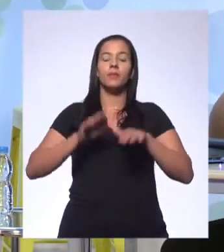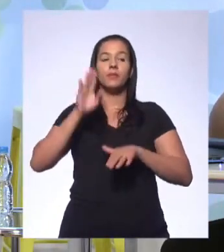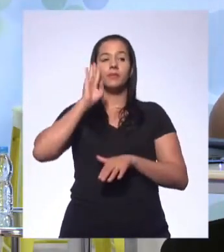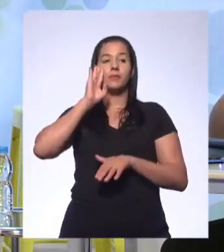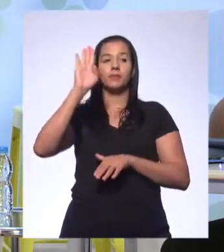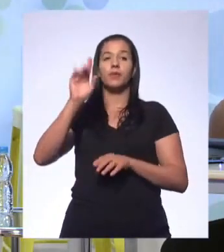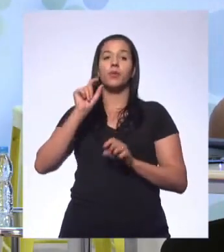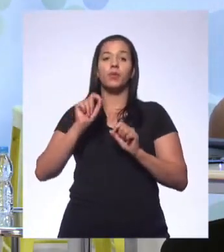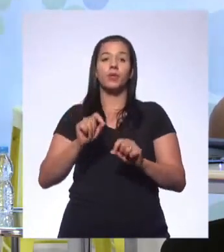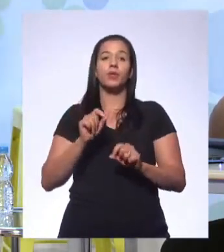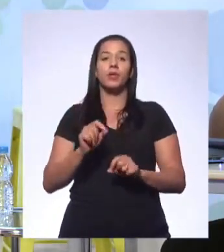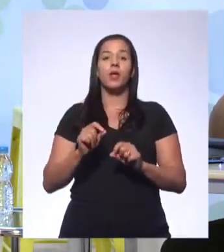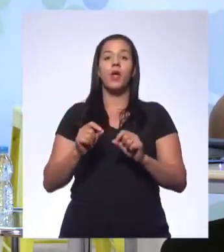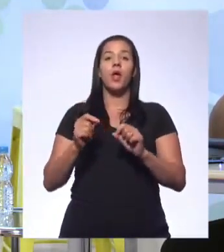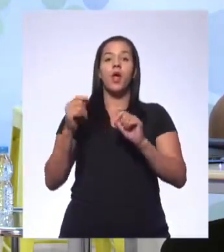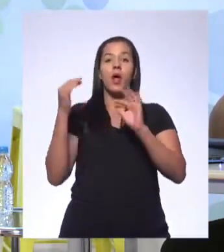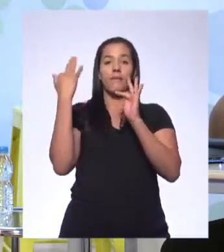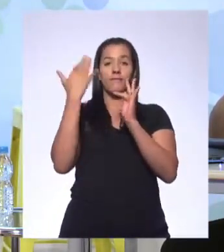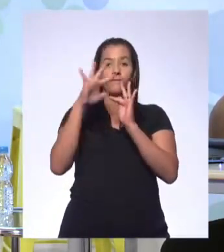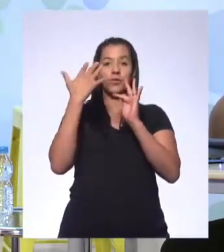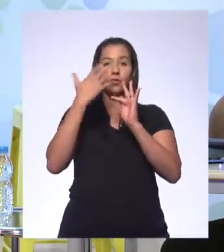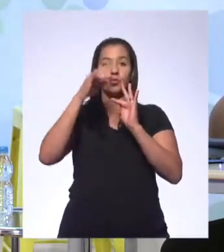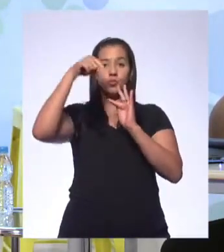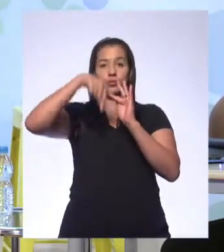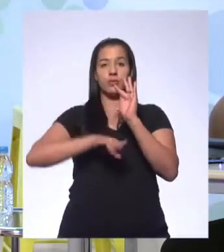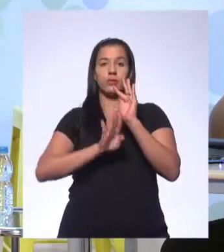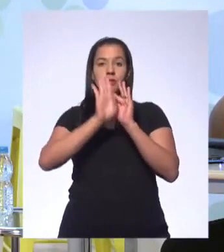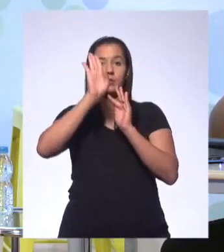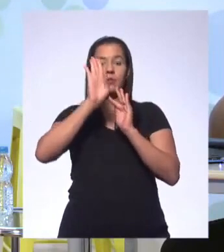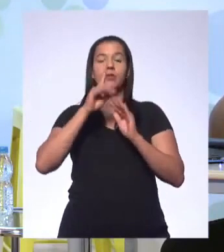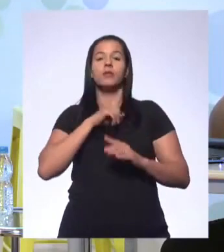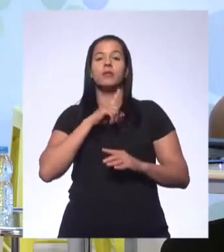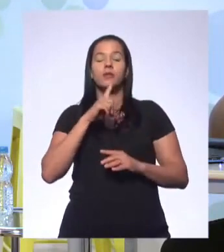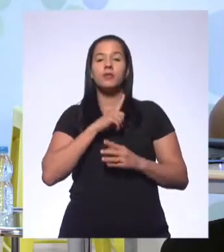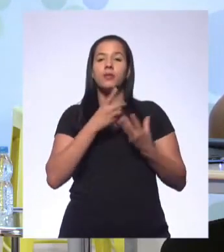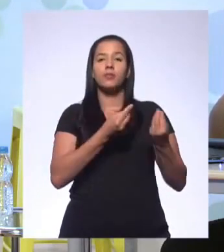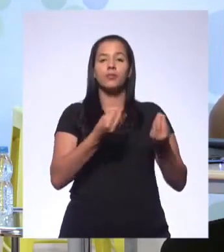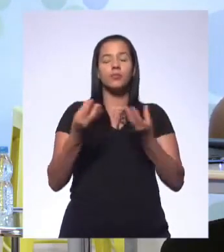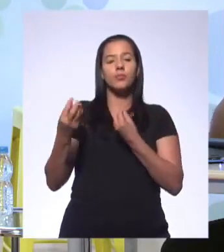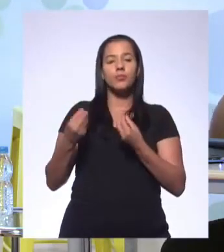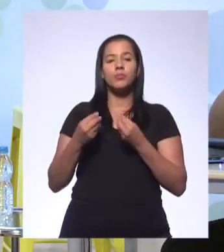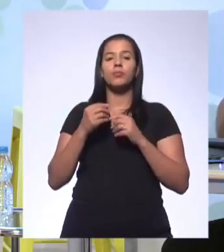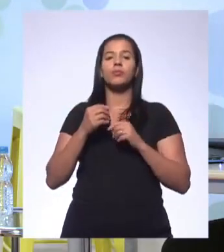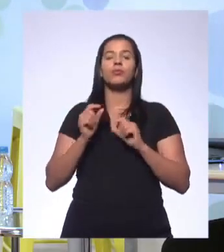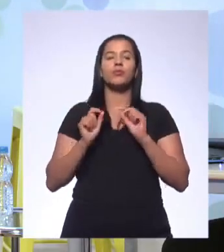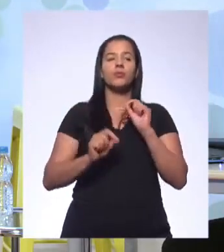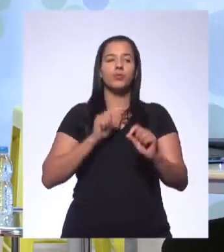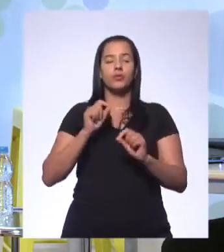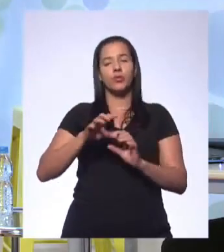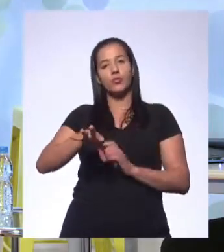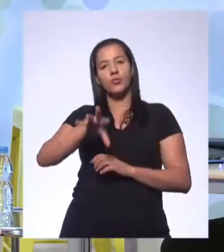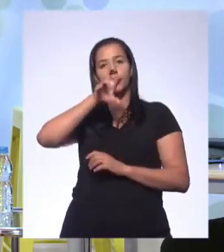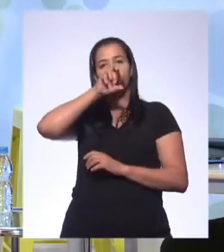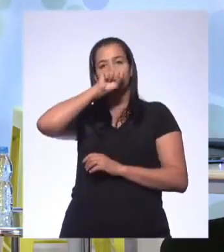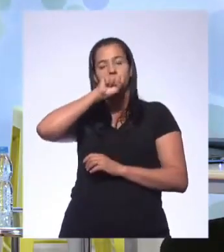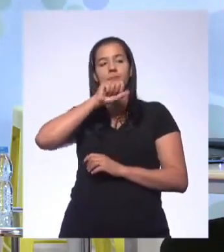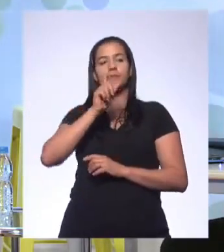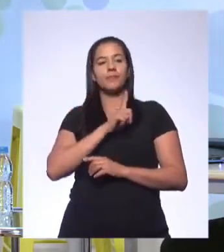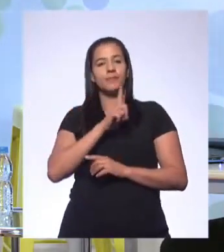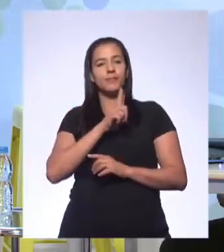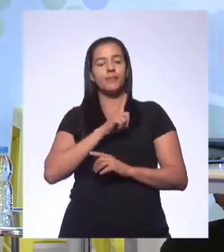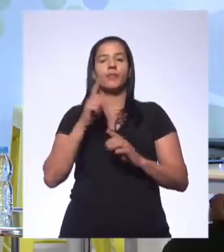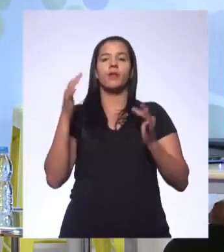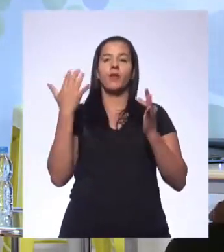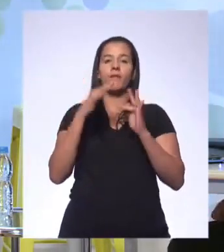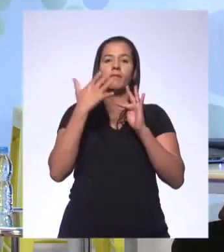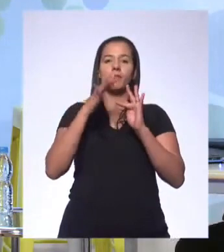a fotossíntese. Portanto, todos nós sabemos aí, né, que boa parte do oxigênio é